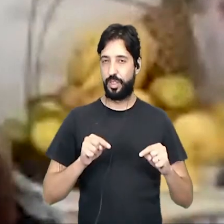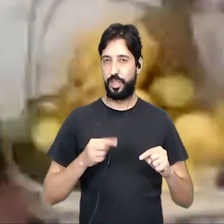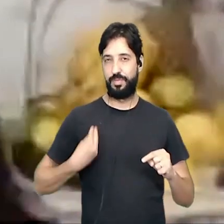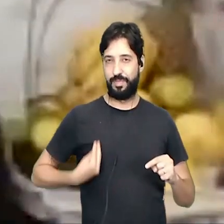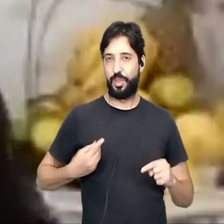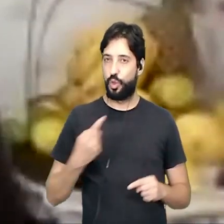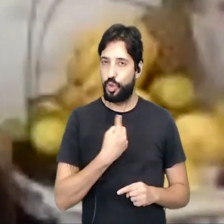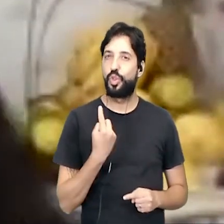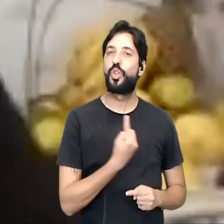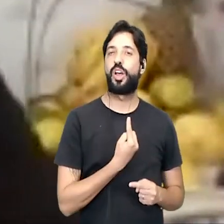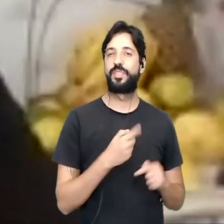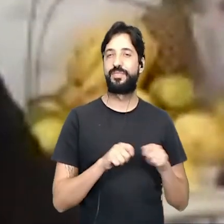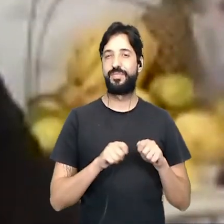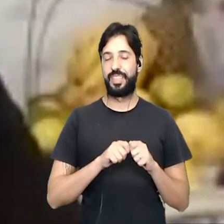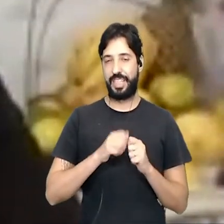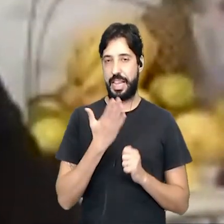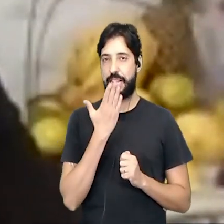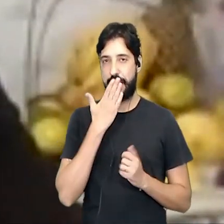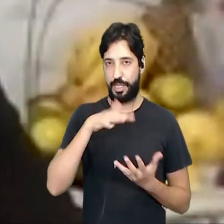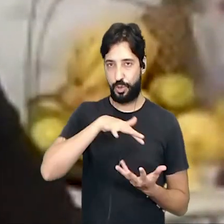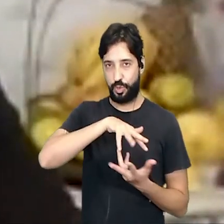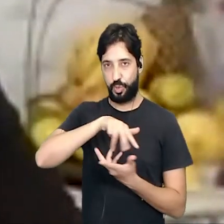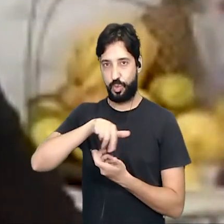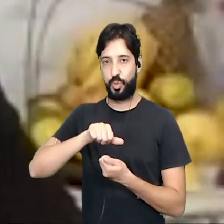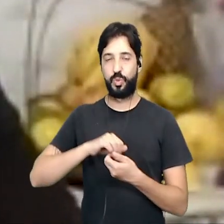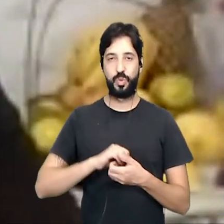está na discussão e na presença da gente ali fazendo o silêncio do mundo.